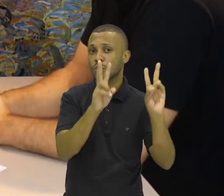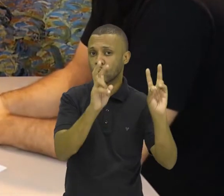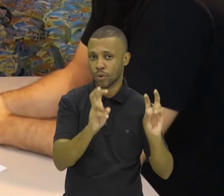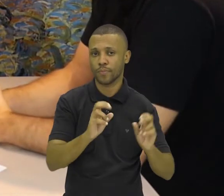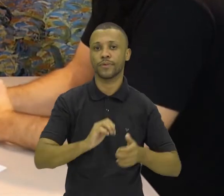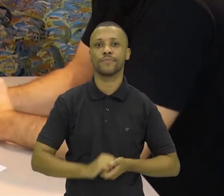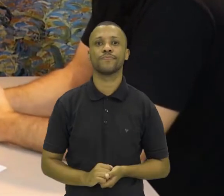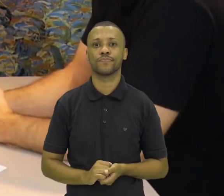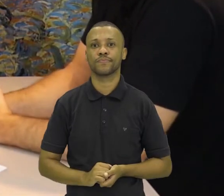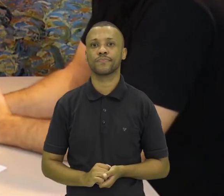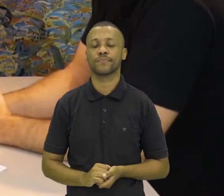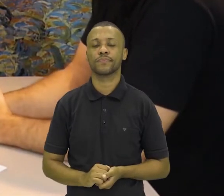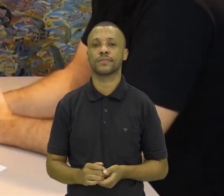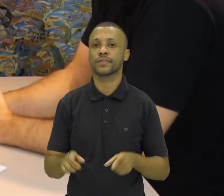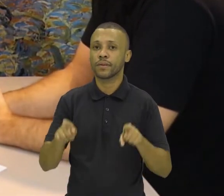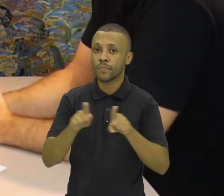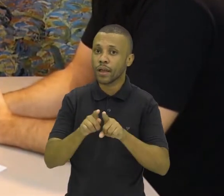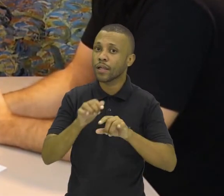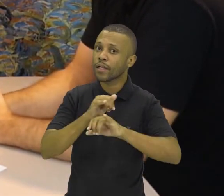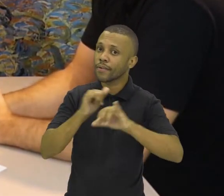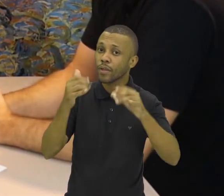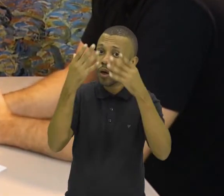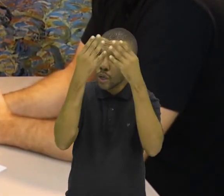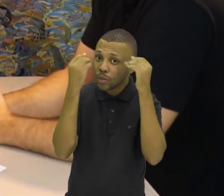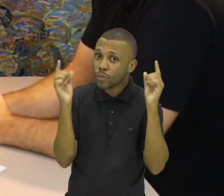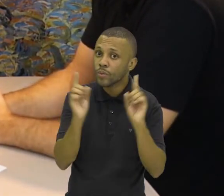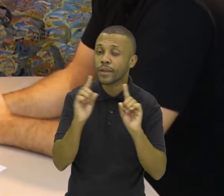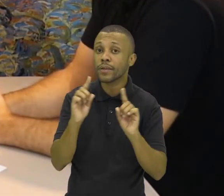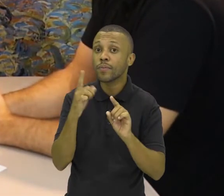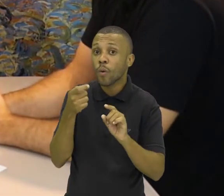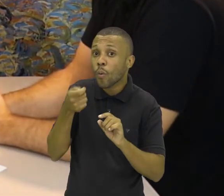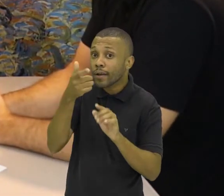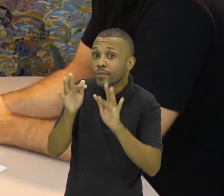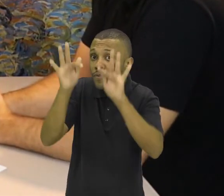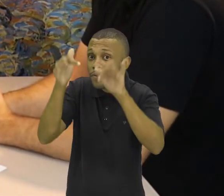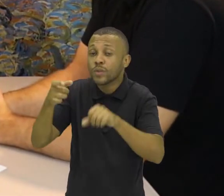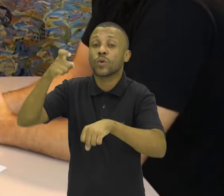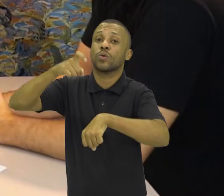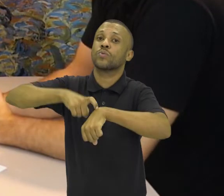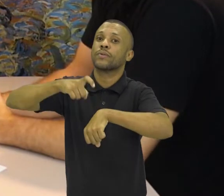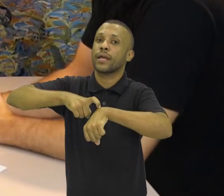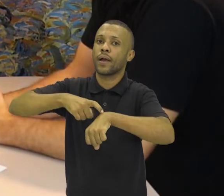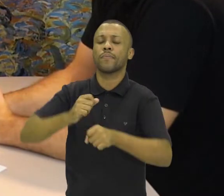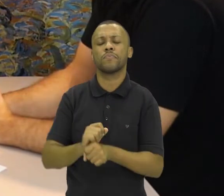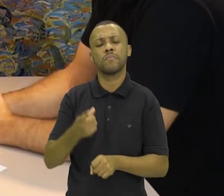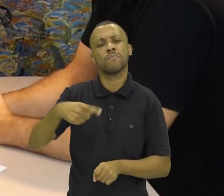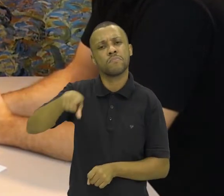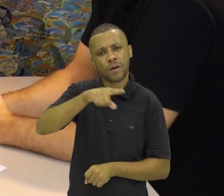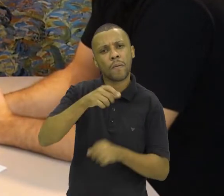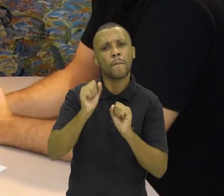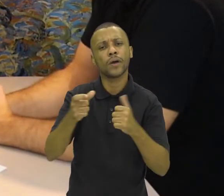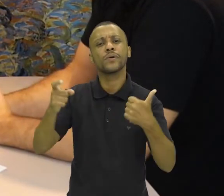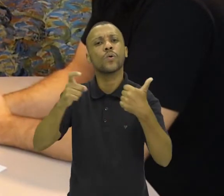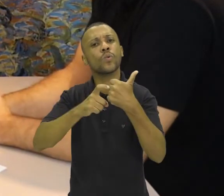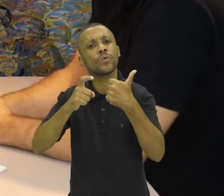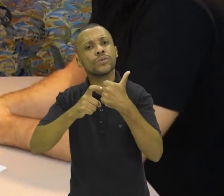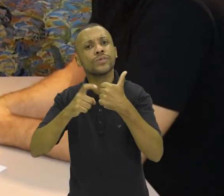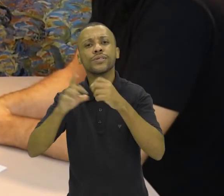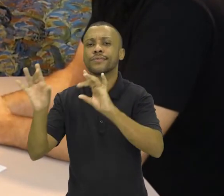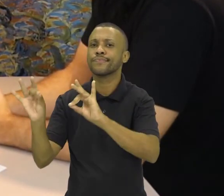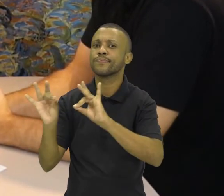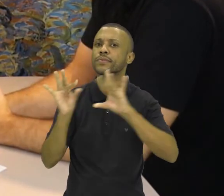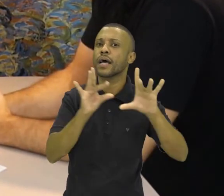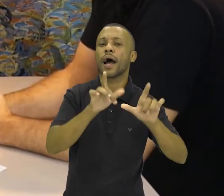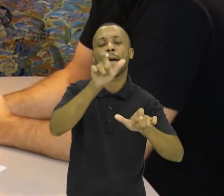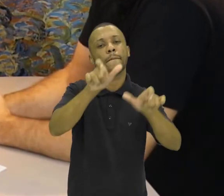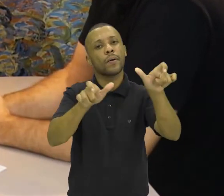No Instagram também. Por falar em links, não te esqueces, tá? Já estamos quase no fim aqui do nosso tempo, de curtir esse vídeo,